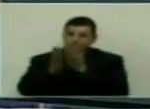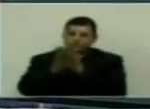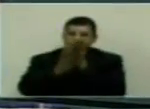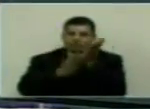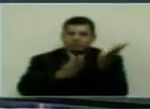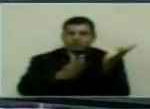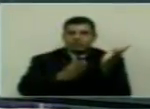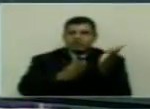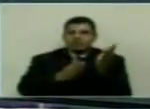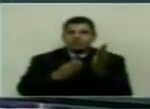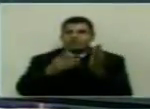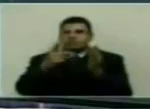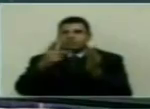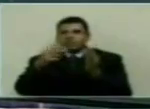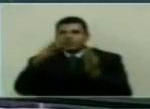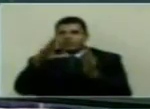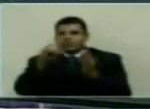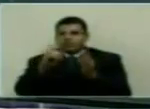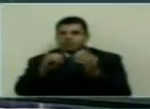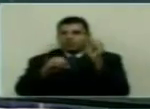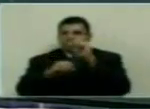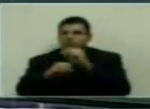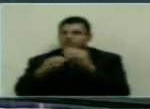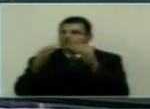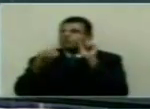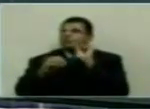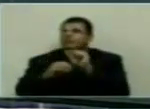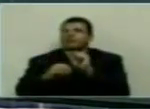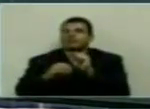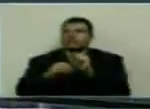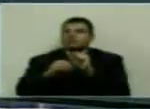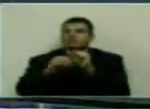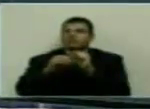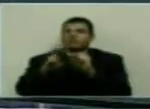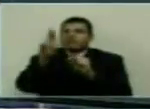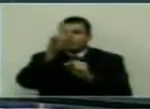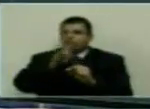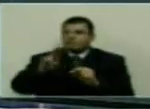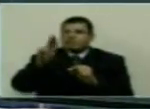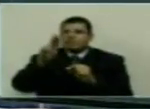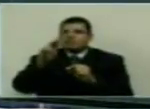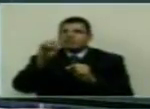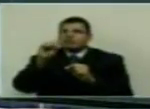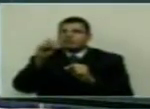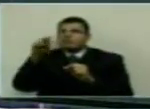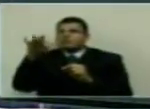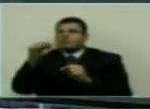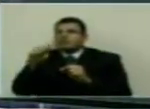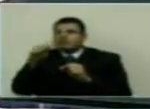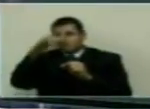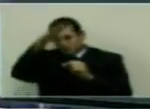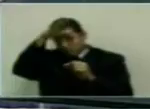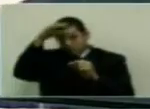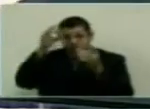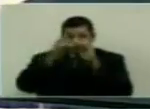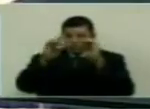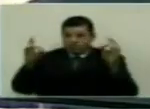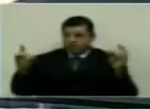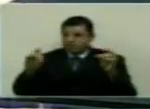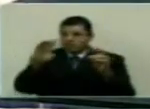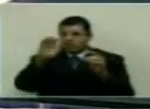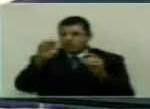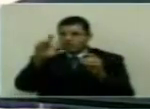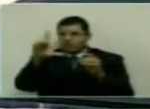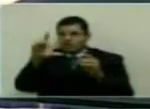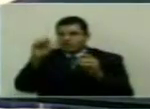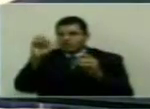de derivados de petróleo para as usinas termoelétricas da Amazonas Energia e Eletrobras,